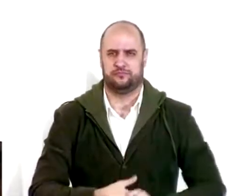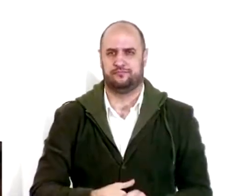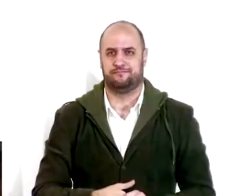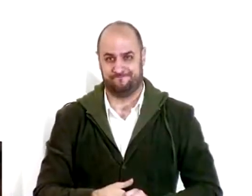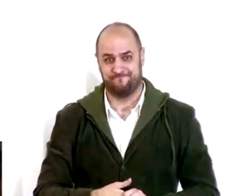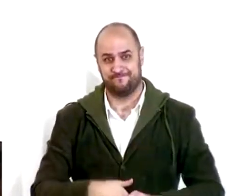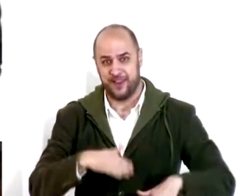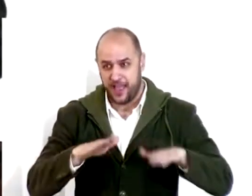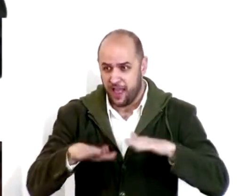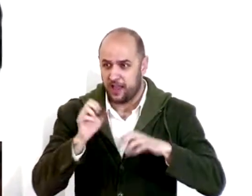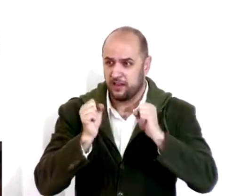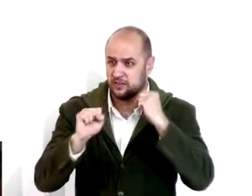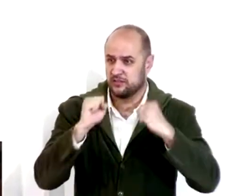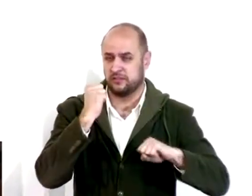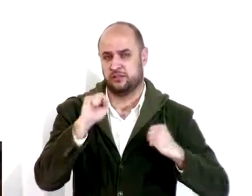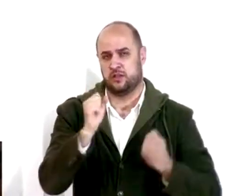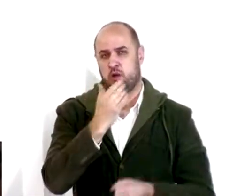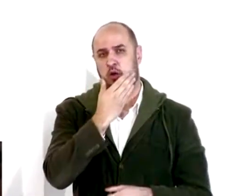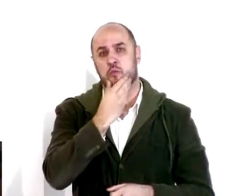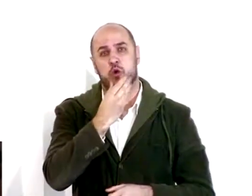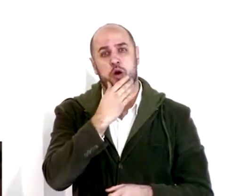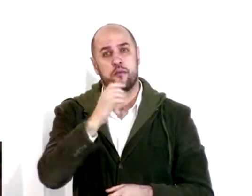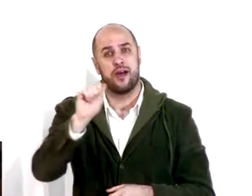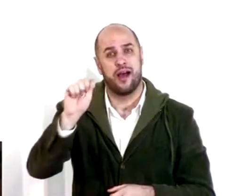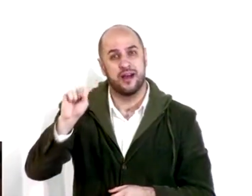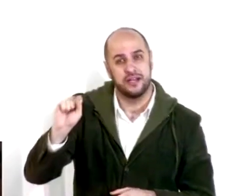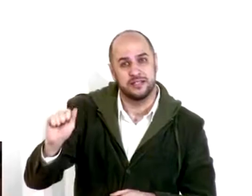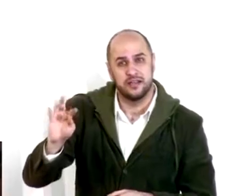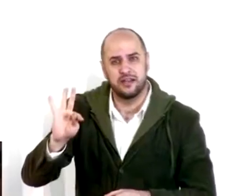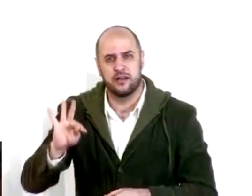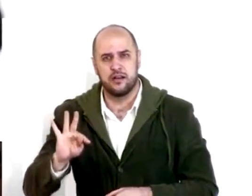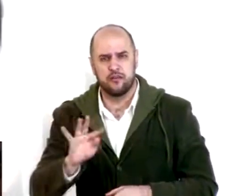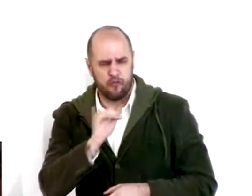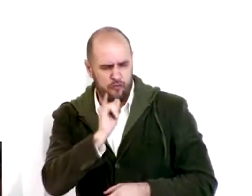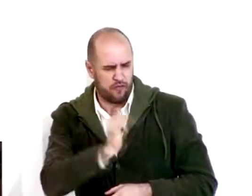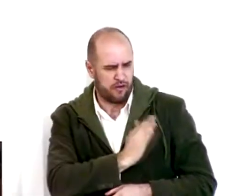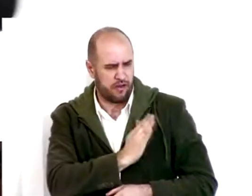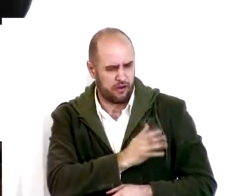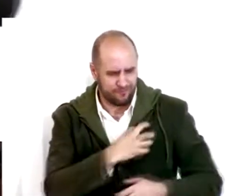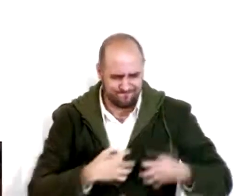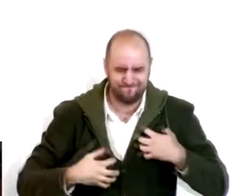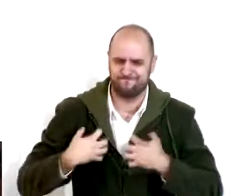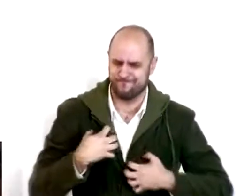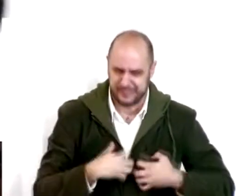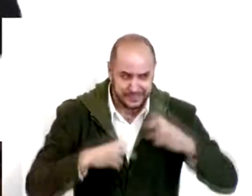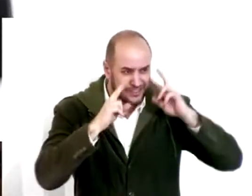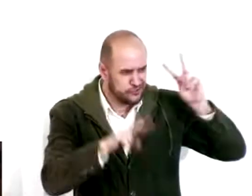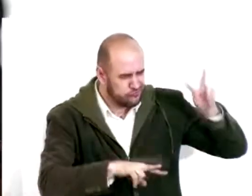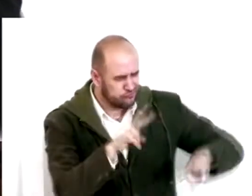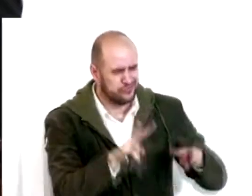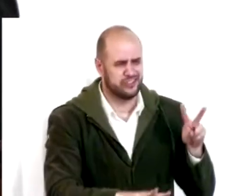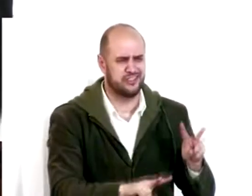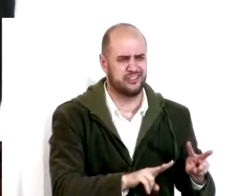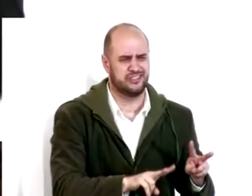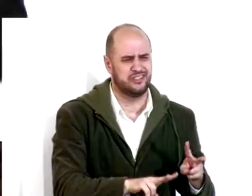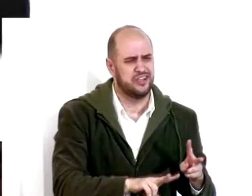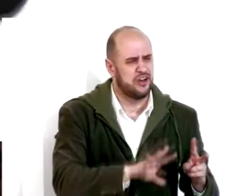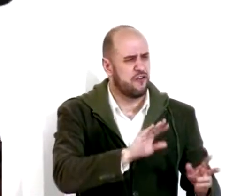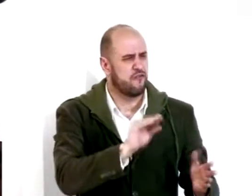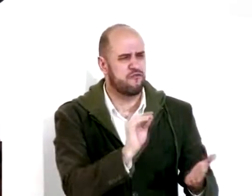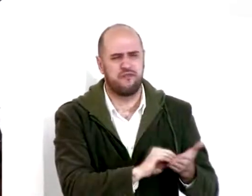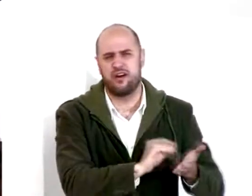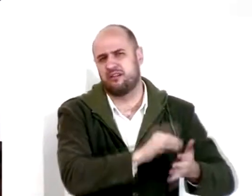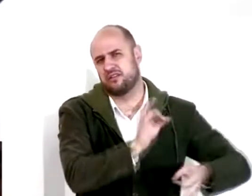salmos escritos por Asaf, que nos mostram o coração desse homem inquieto com a injustiça, a impiedade sobre a face